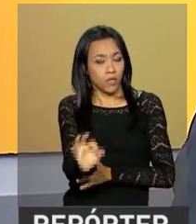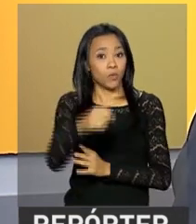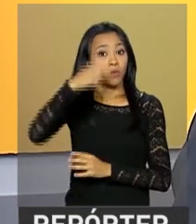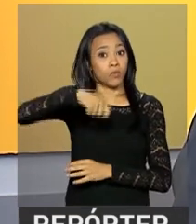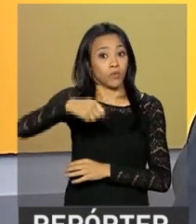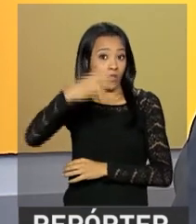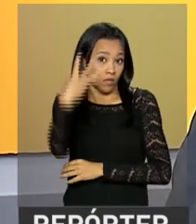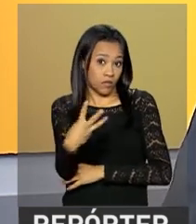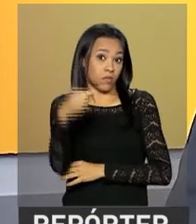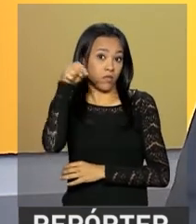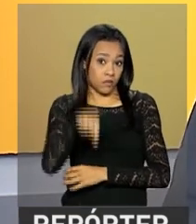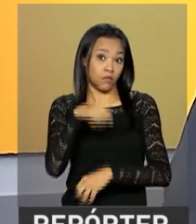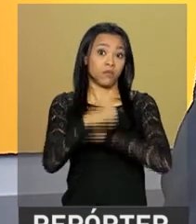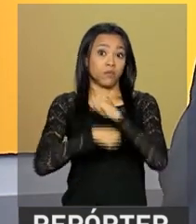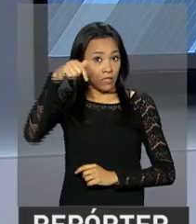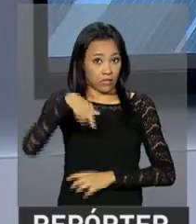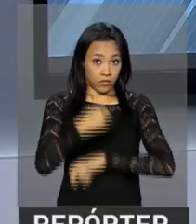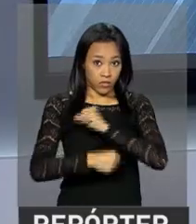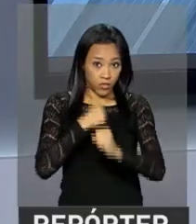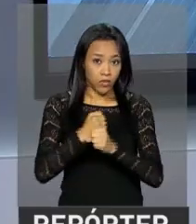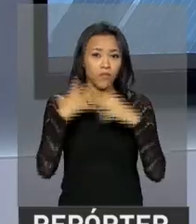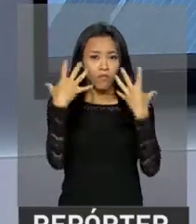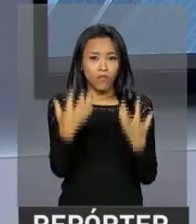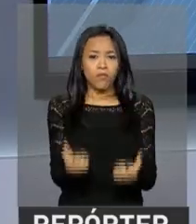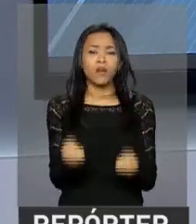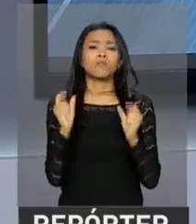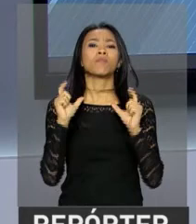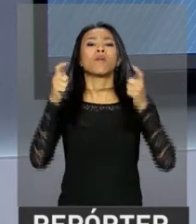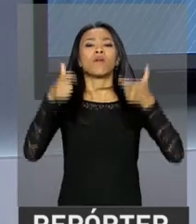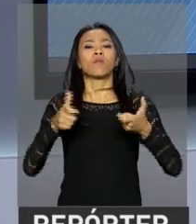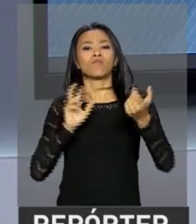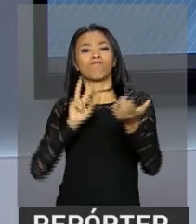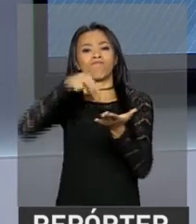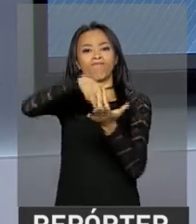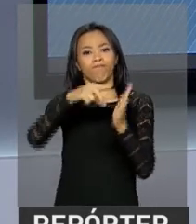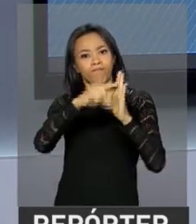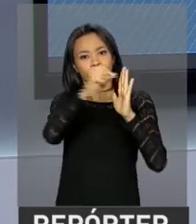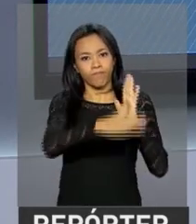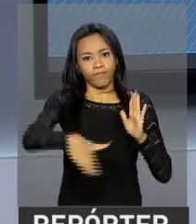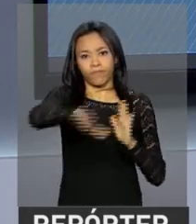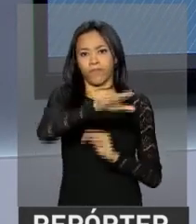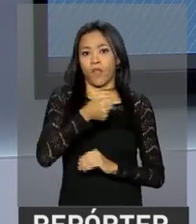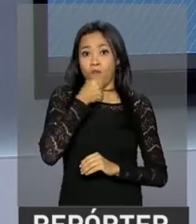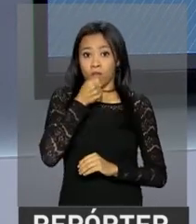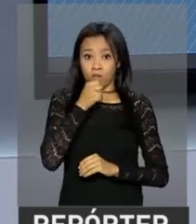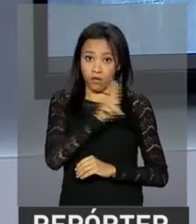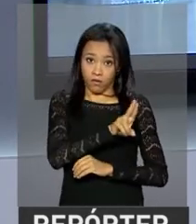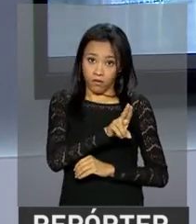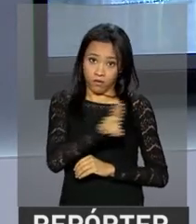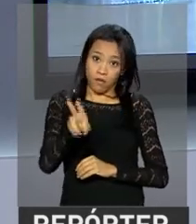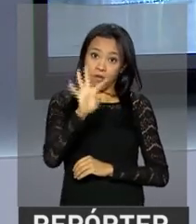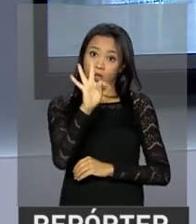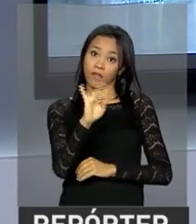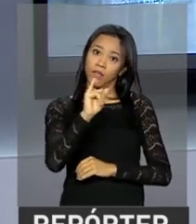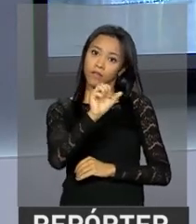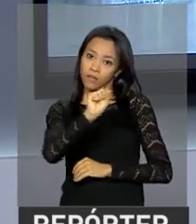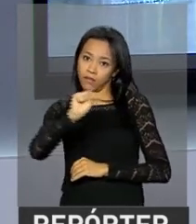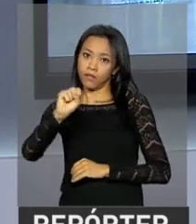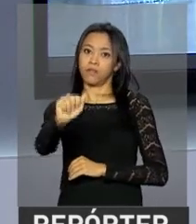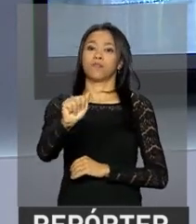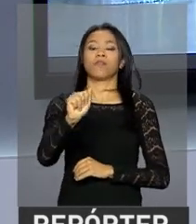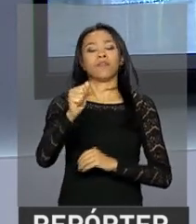primeiro trimestre deste ano vamos então ao palácio planalto conversar com o repórter thaís há dias que tem as